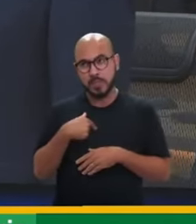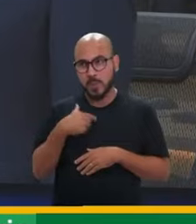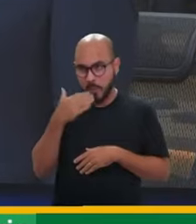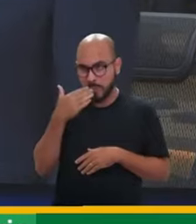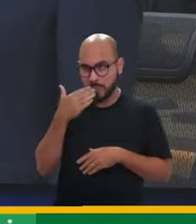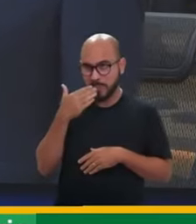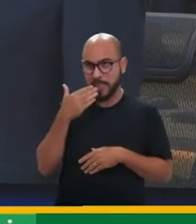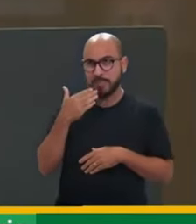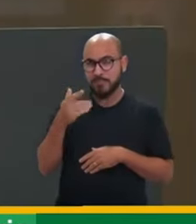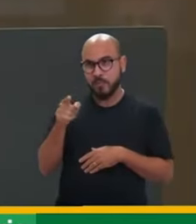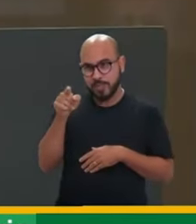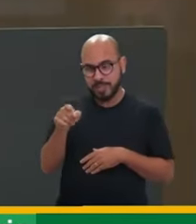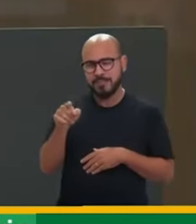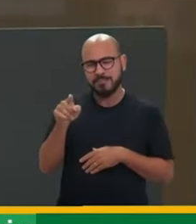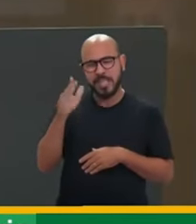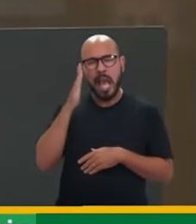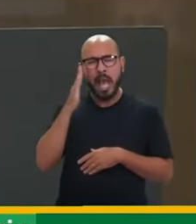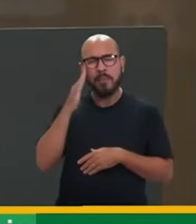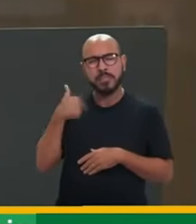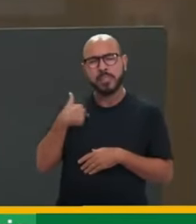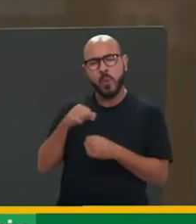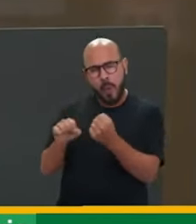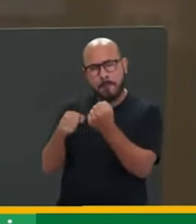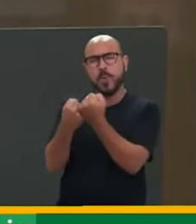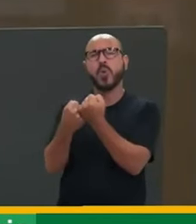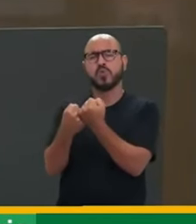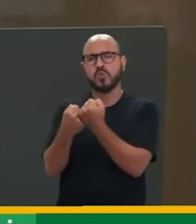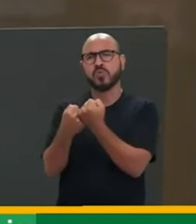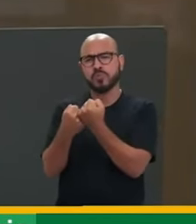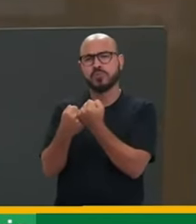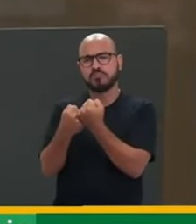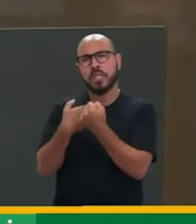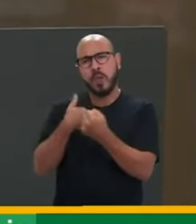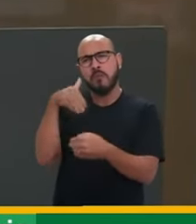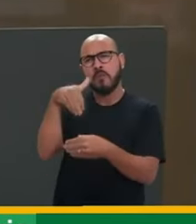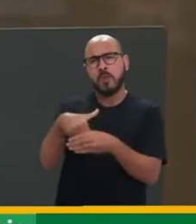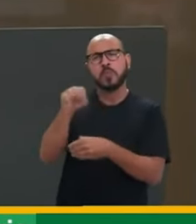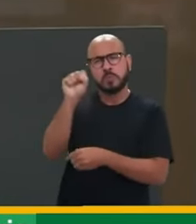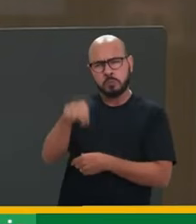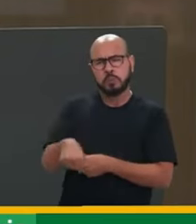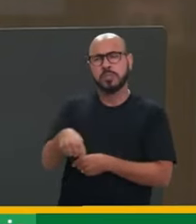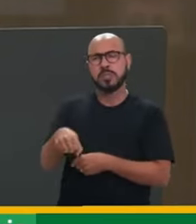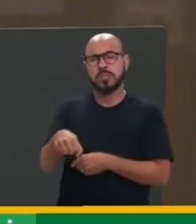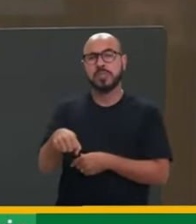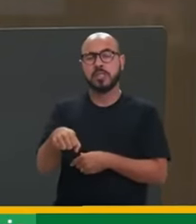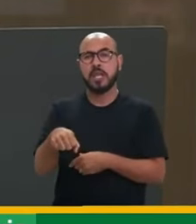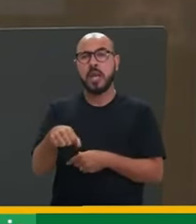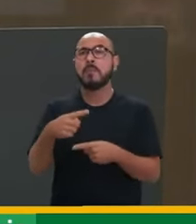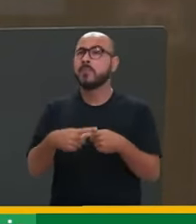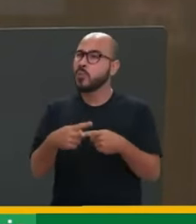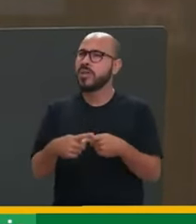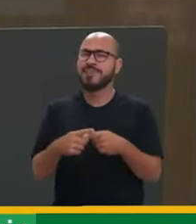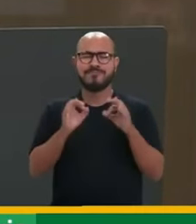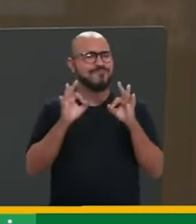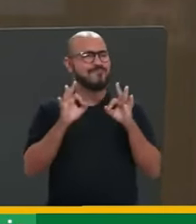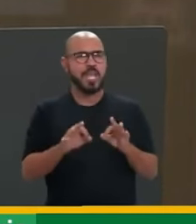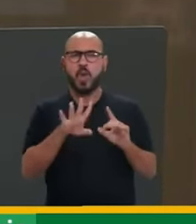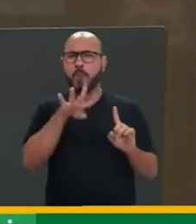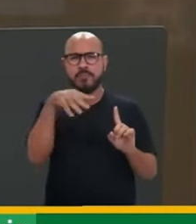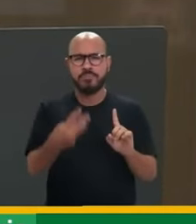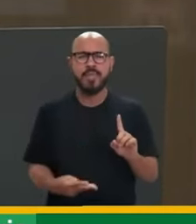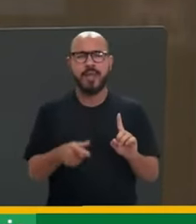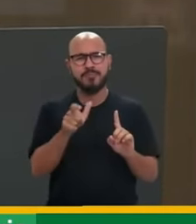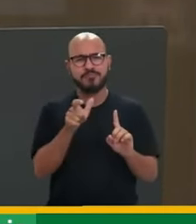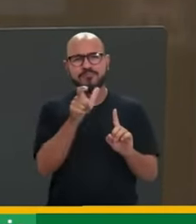antecipadamente com o meu mais absoluto apoio na matéria e com certeza mais do que justa essa homenagem por